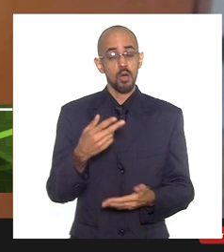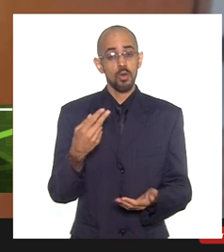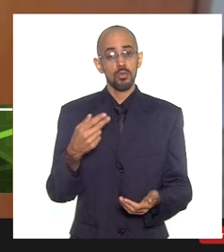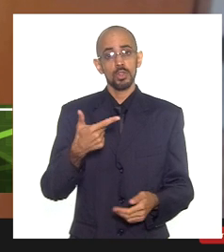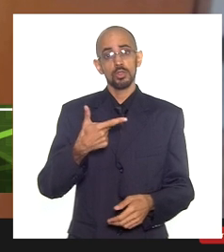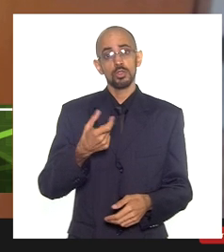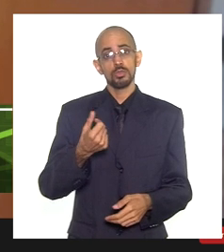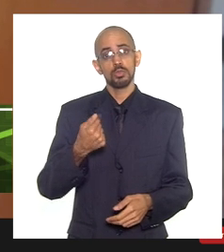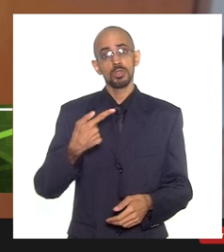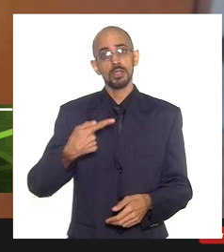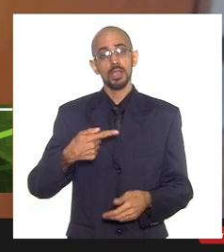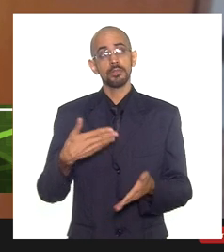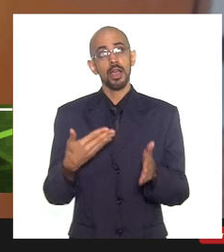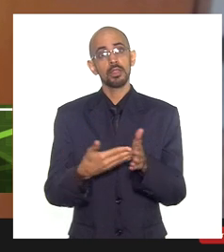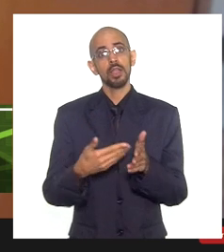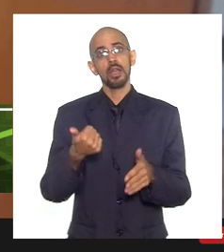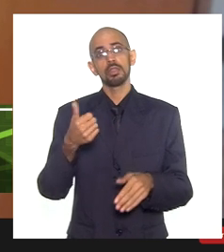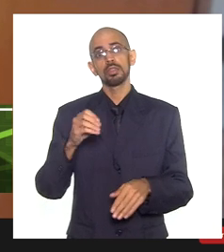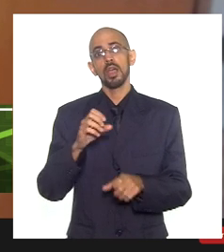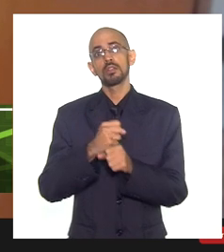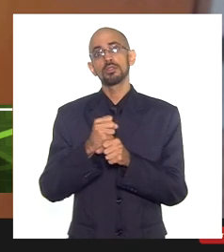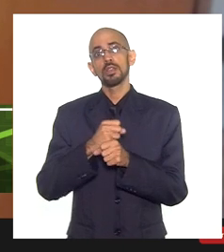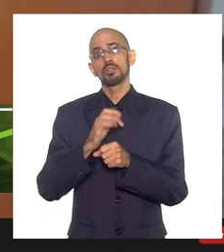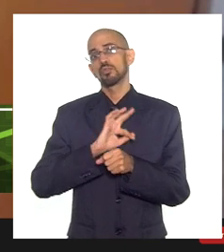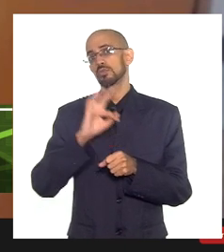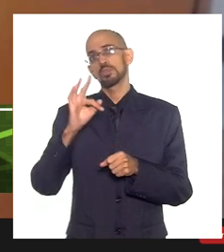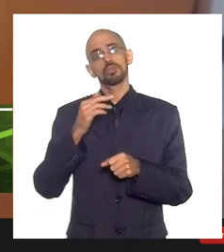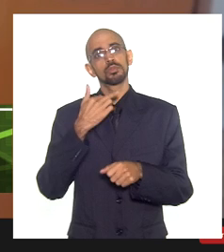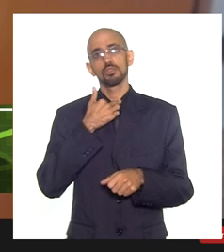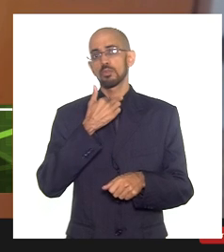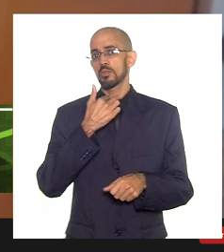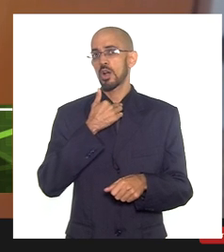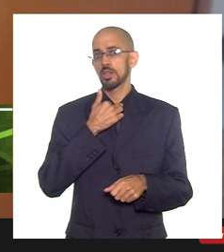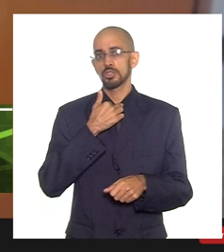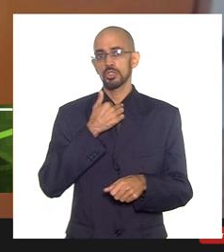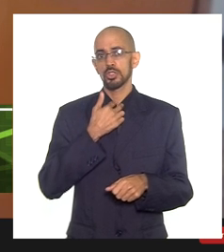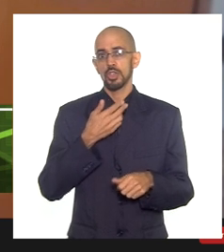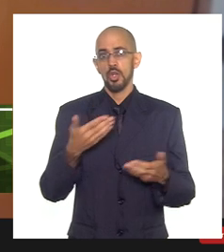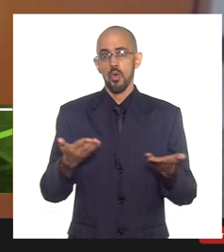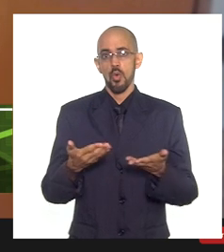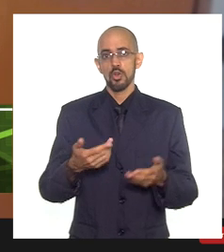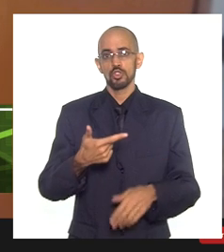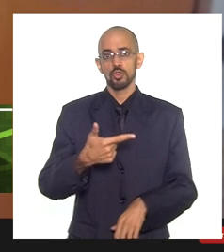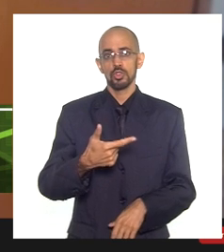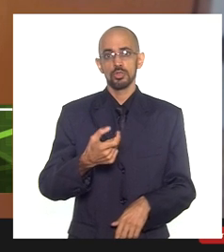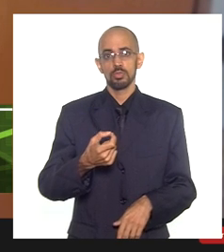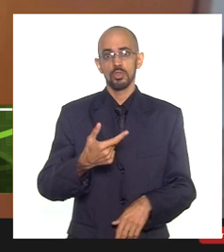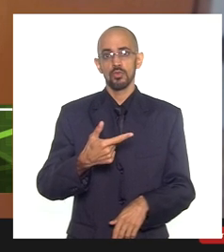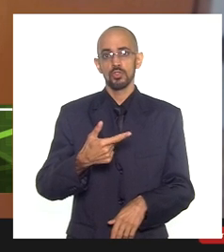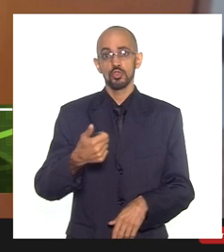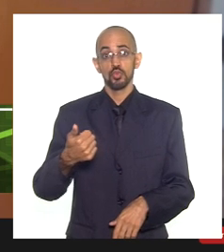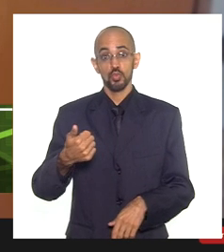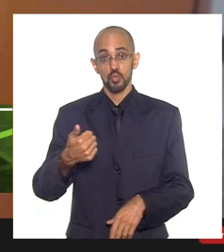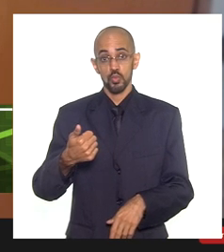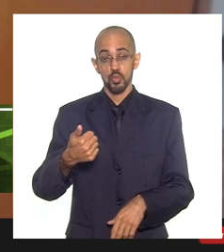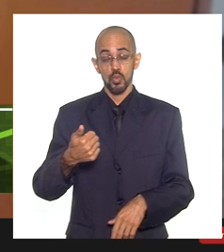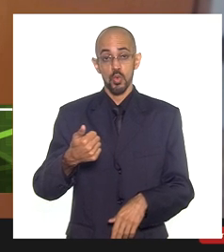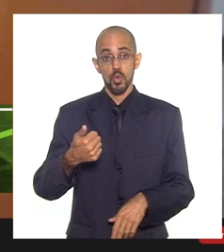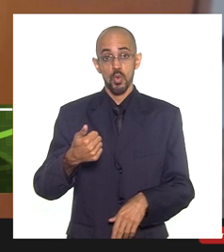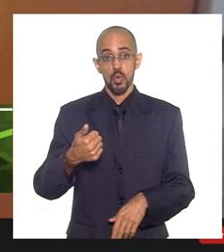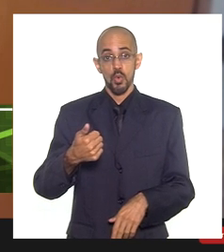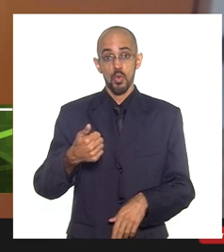próximos 10 anos nós estamos em 2021 o regime vai durar até 2031